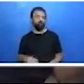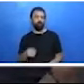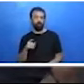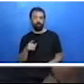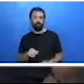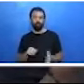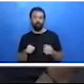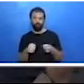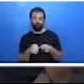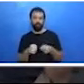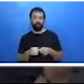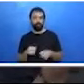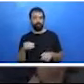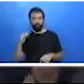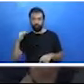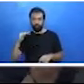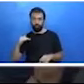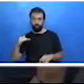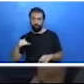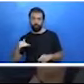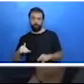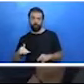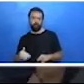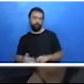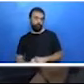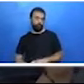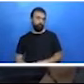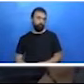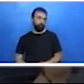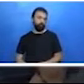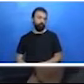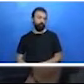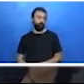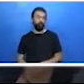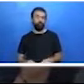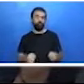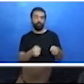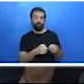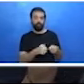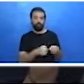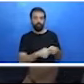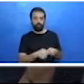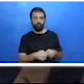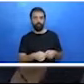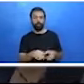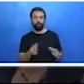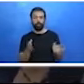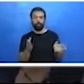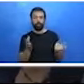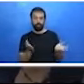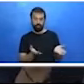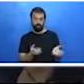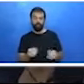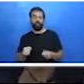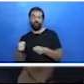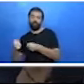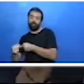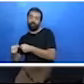aqui na letra B. Vocês vão terminar. Fará, e aqui vocês vão ter que escrever.